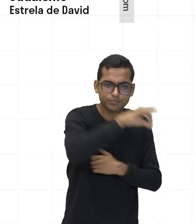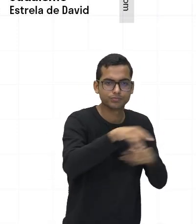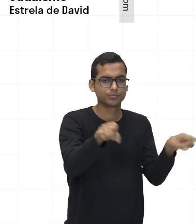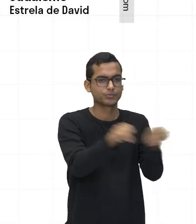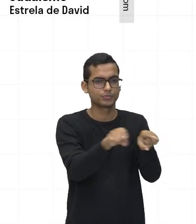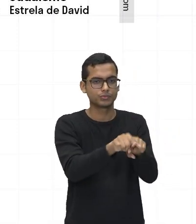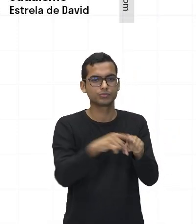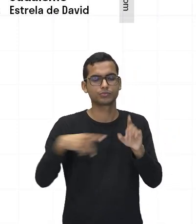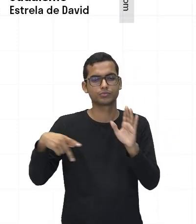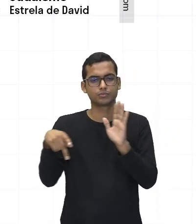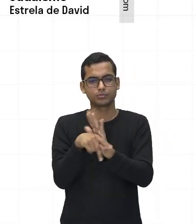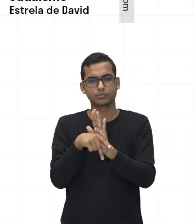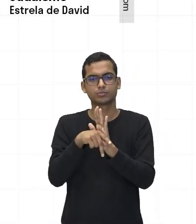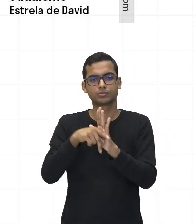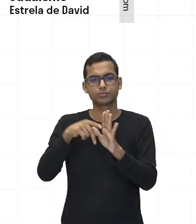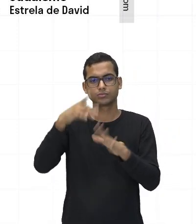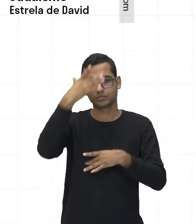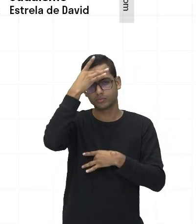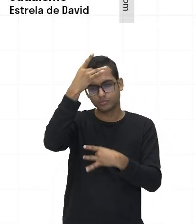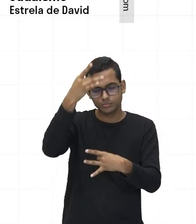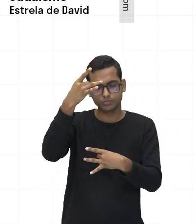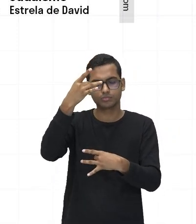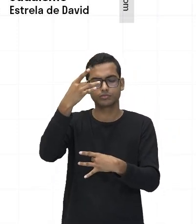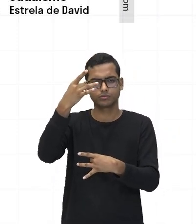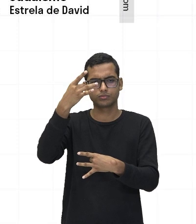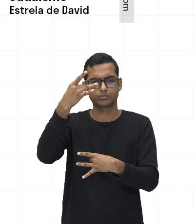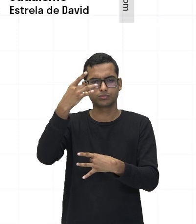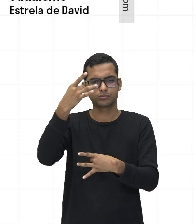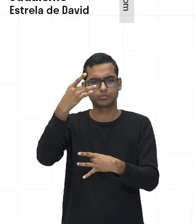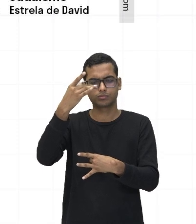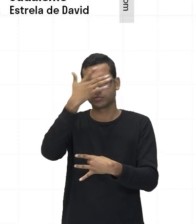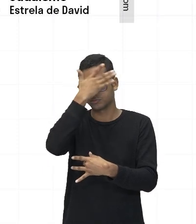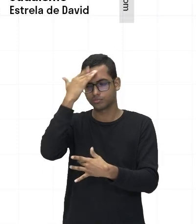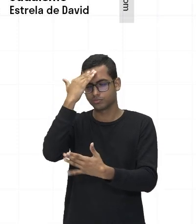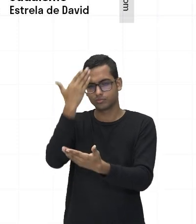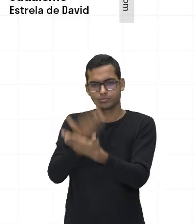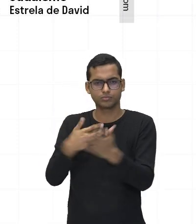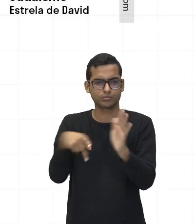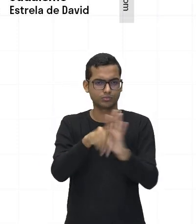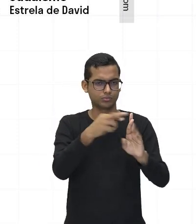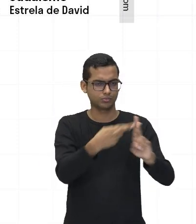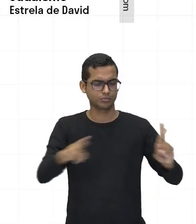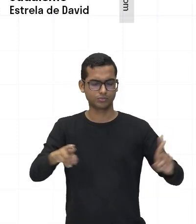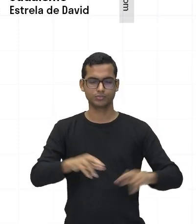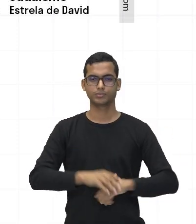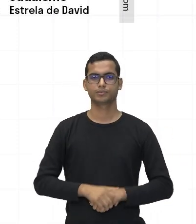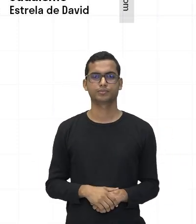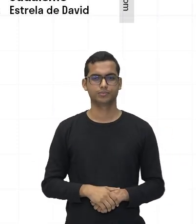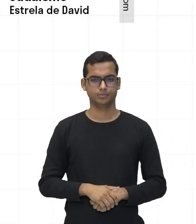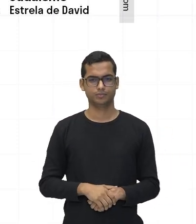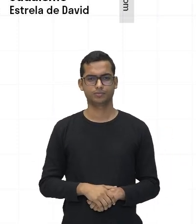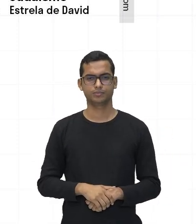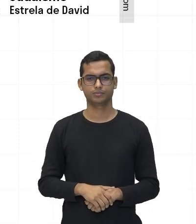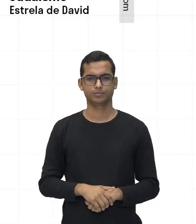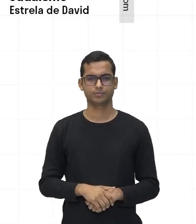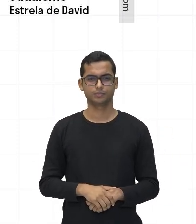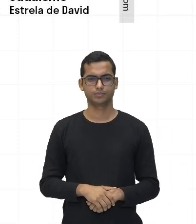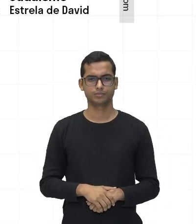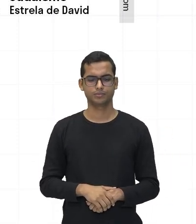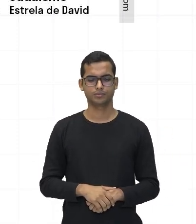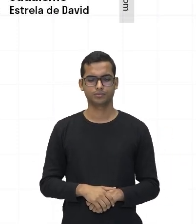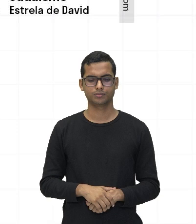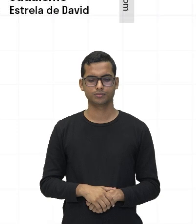afetivos que o sagrado, de laços afetivos com o sagrado e entre os próprios fiéis. Olha o poder